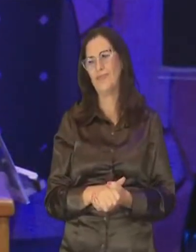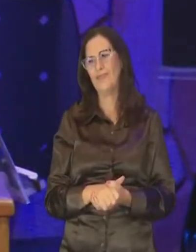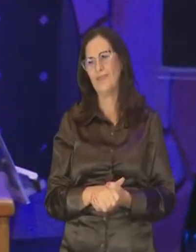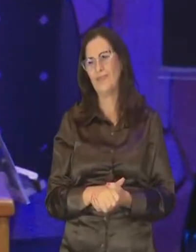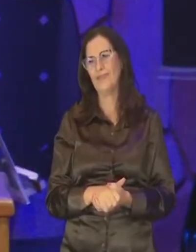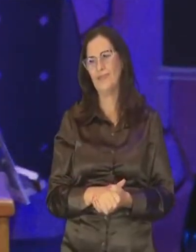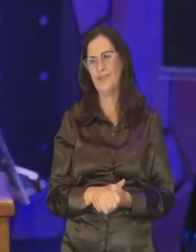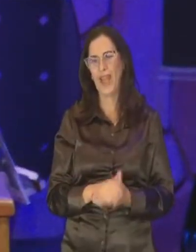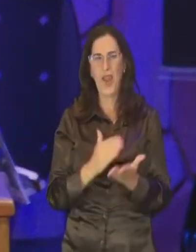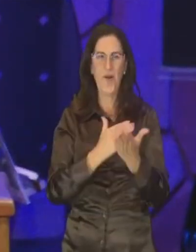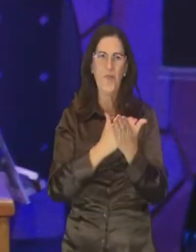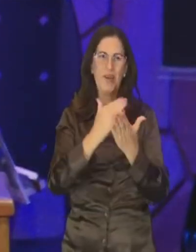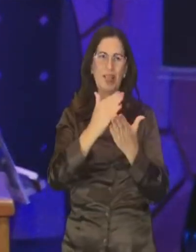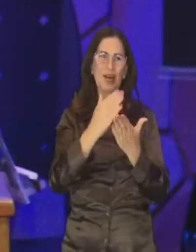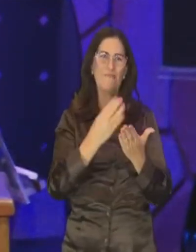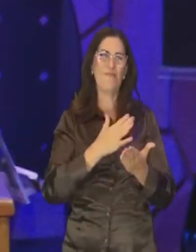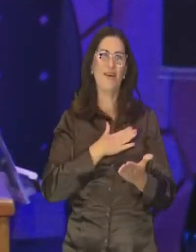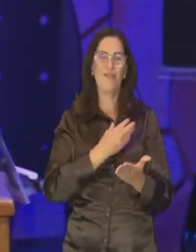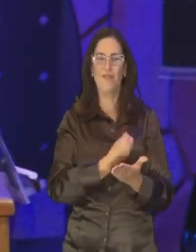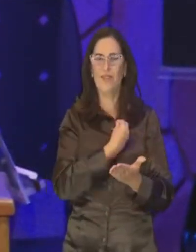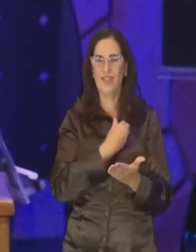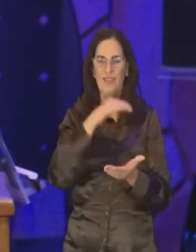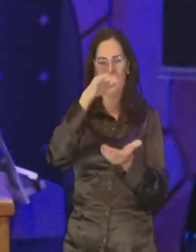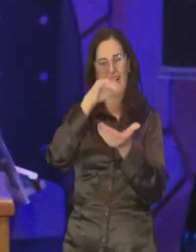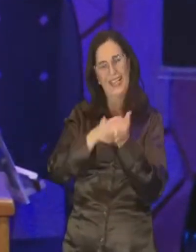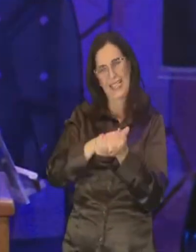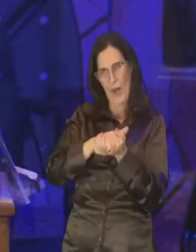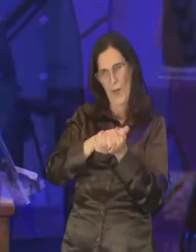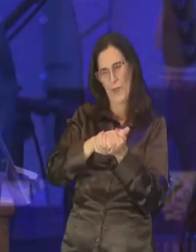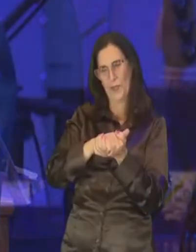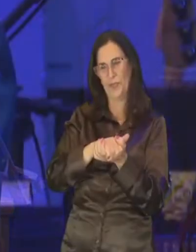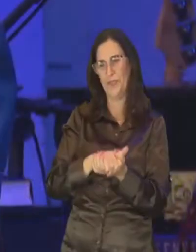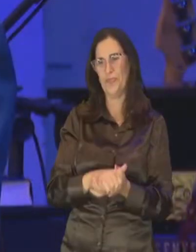para iniciar a minha vida como casal.